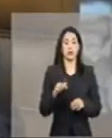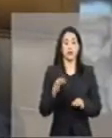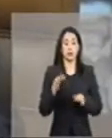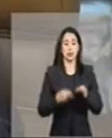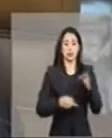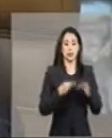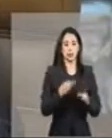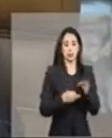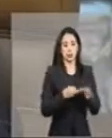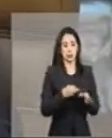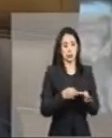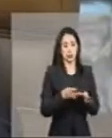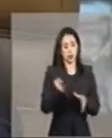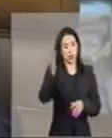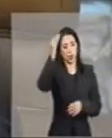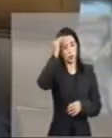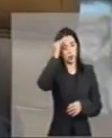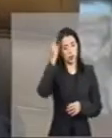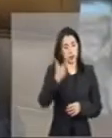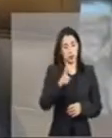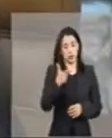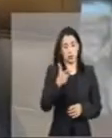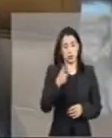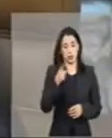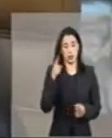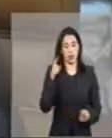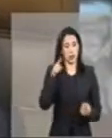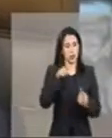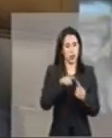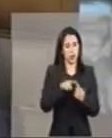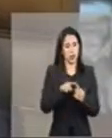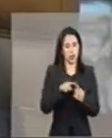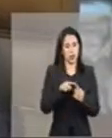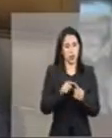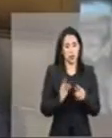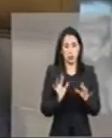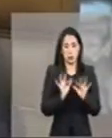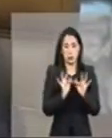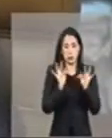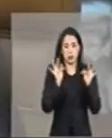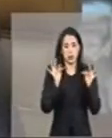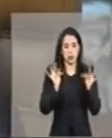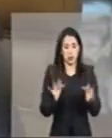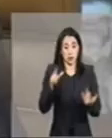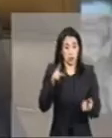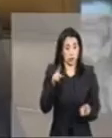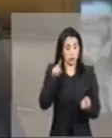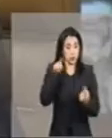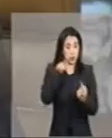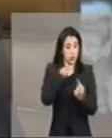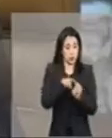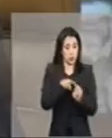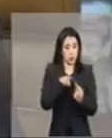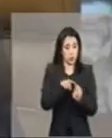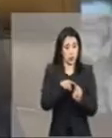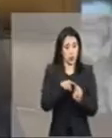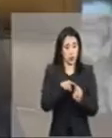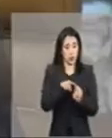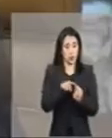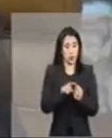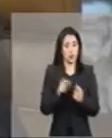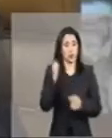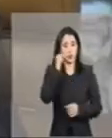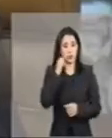entendem que, se não houver indicação minimamente objetiva de eventual participação de parlamentar,